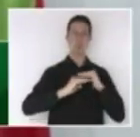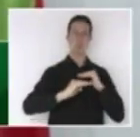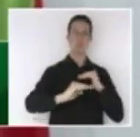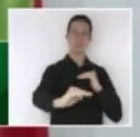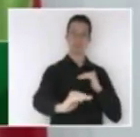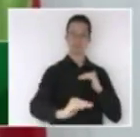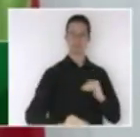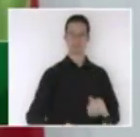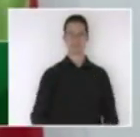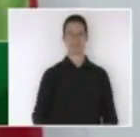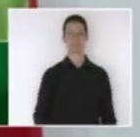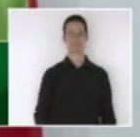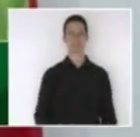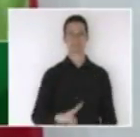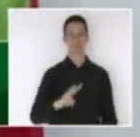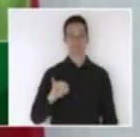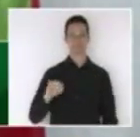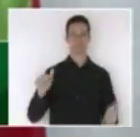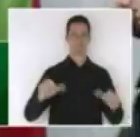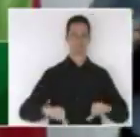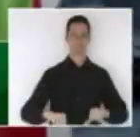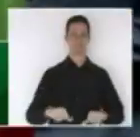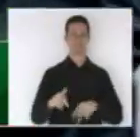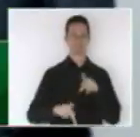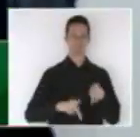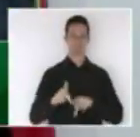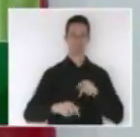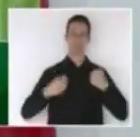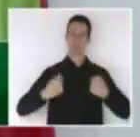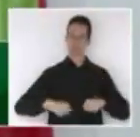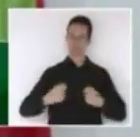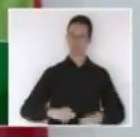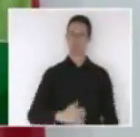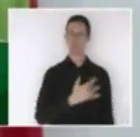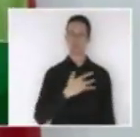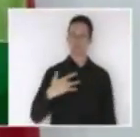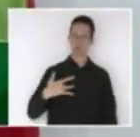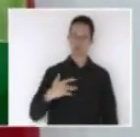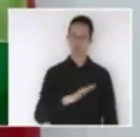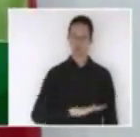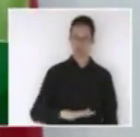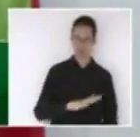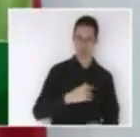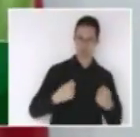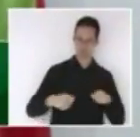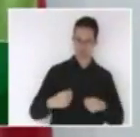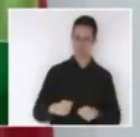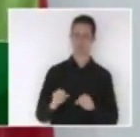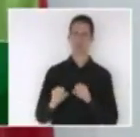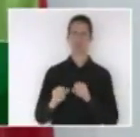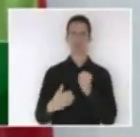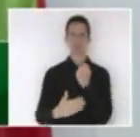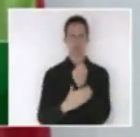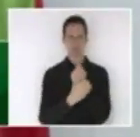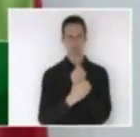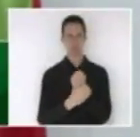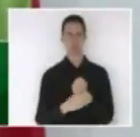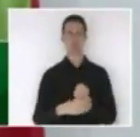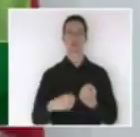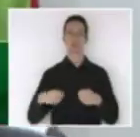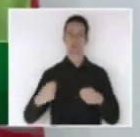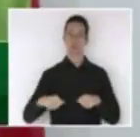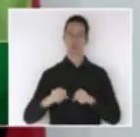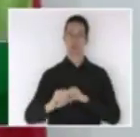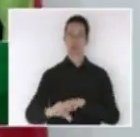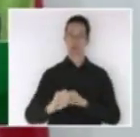precisa do Estado, precisa da saúde pública, precisa da educação, precisa da segurança, precisa dos investimentos em obras,